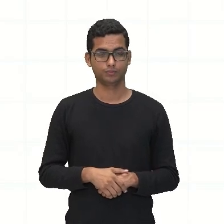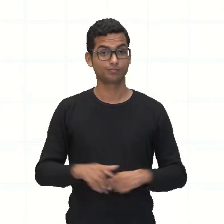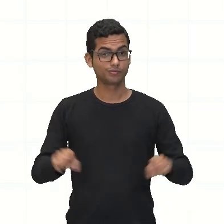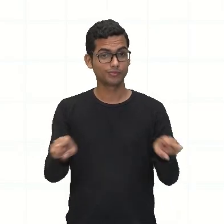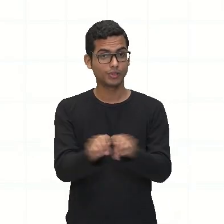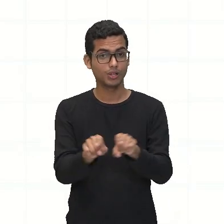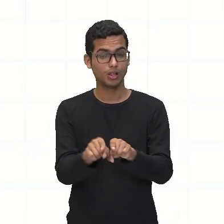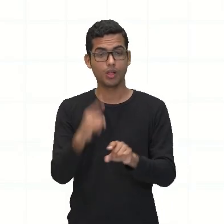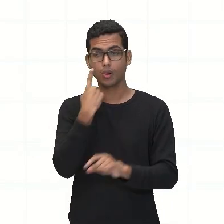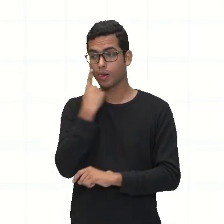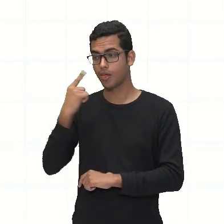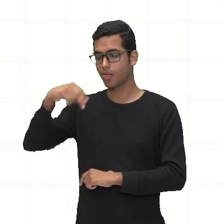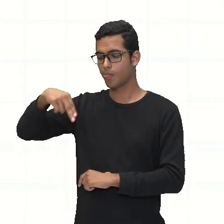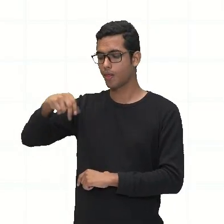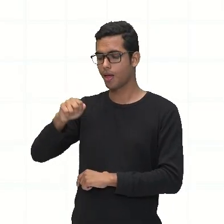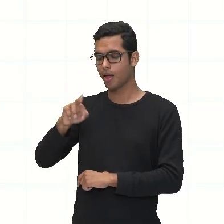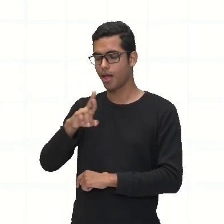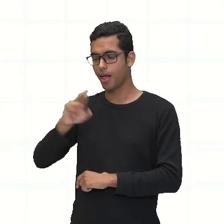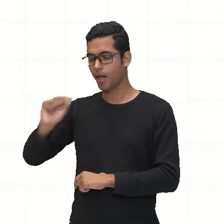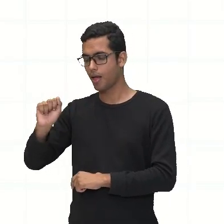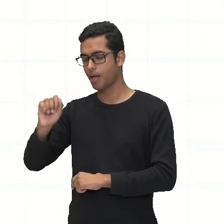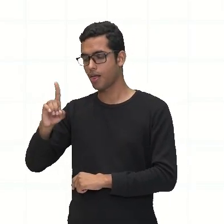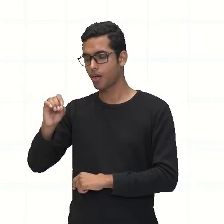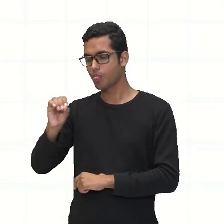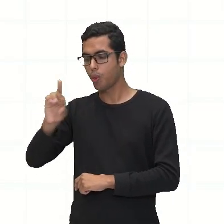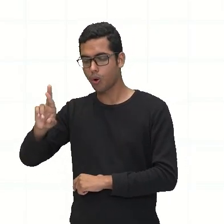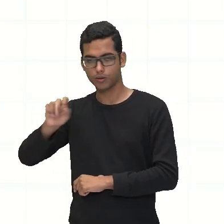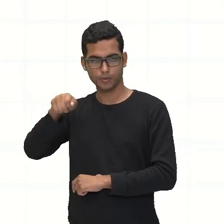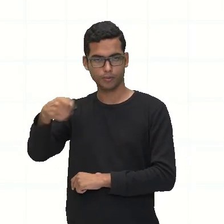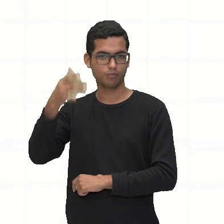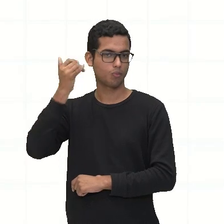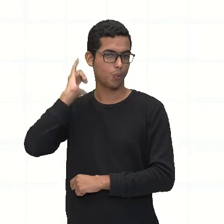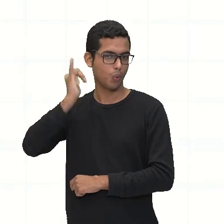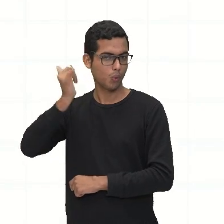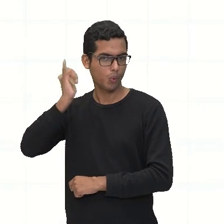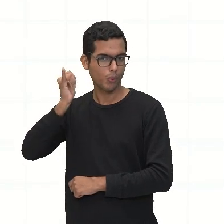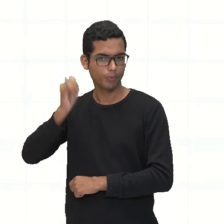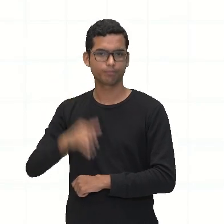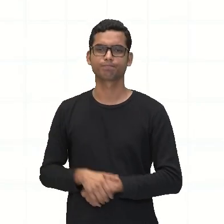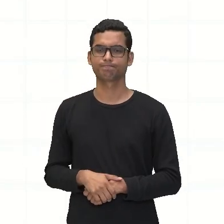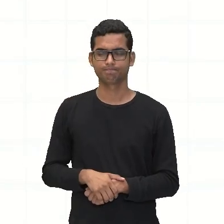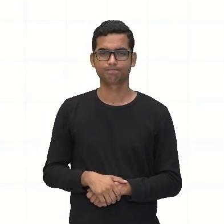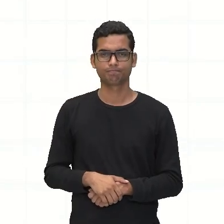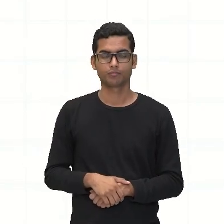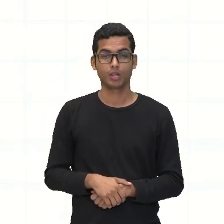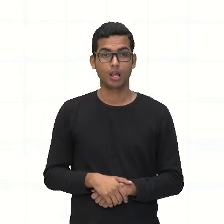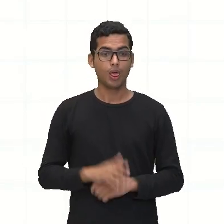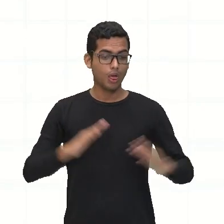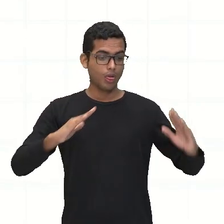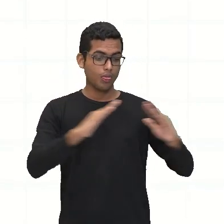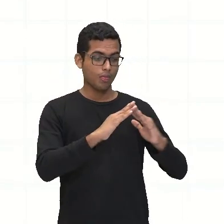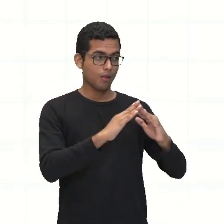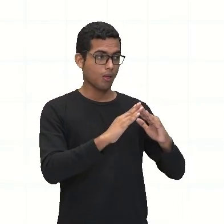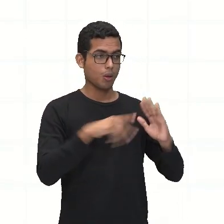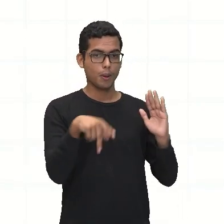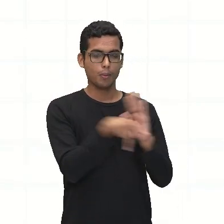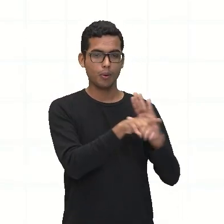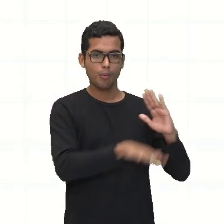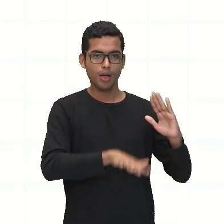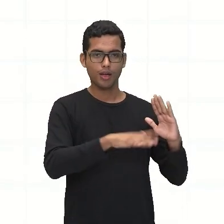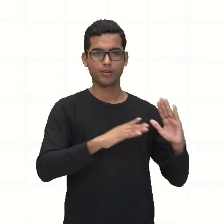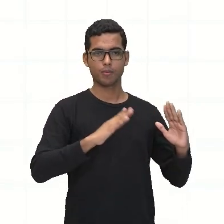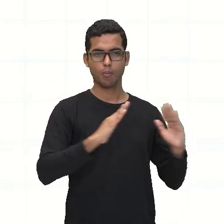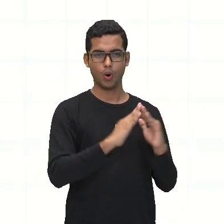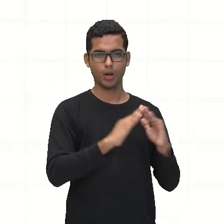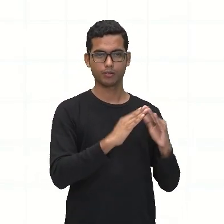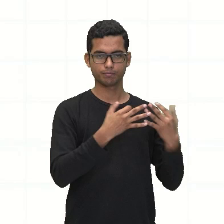ali, entende-se, né, que todos os dias rega as plantas ali, está na sua casa, está no seu espaço doméstico.